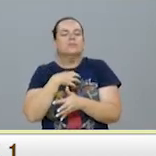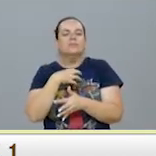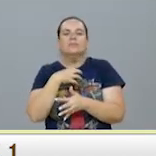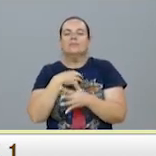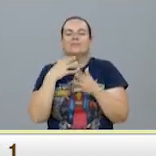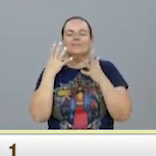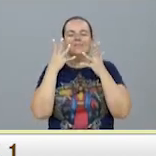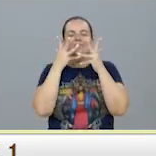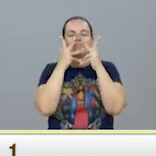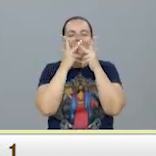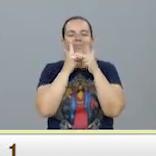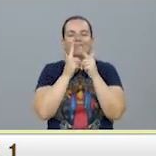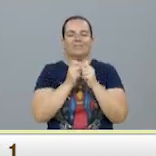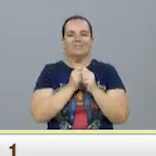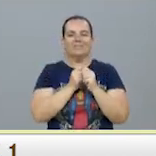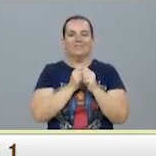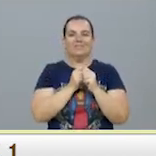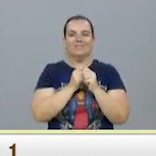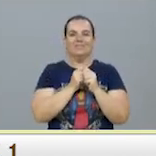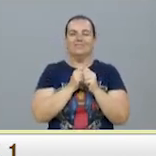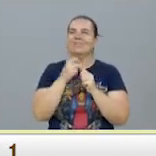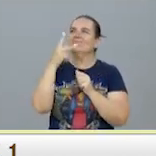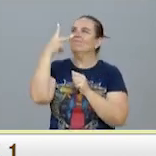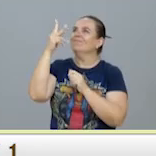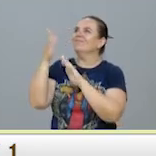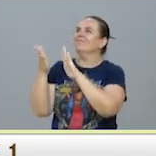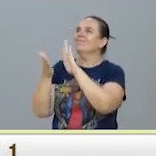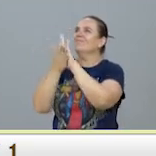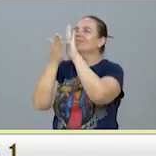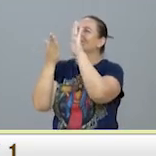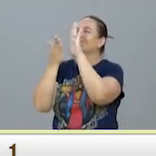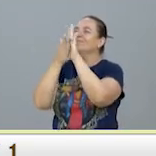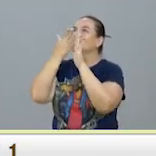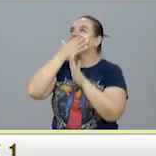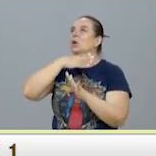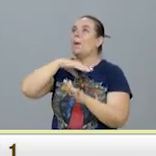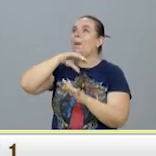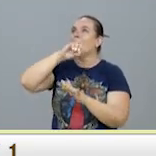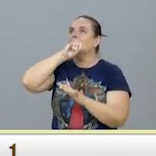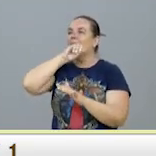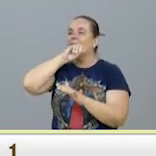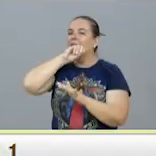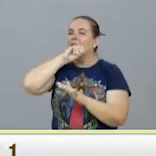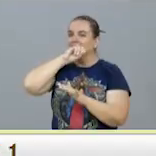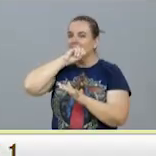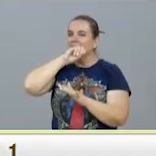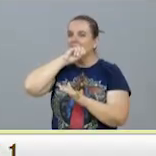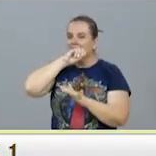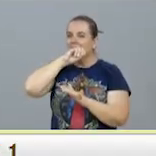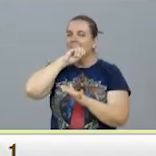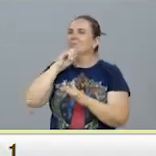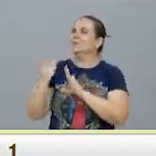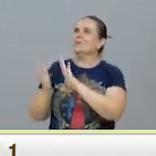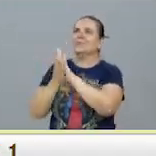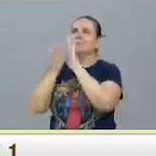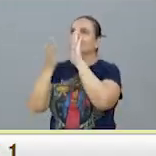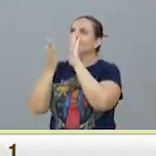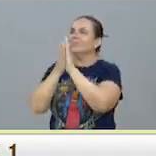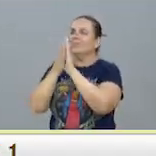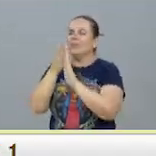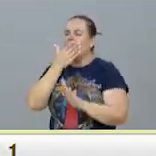linda: eu te louvo, Pai. Primeiro é Jesus que diz: eu te louvo,